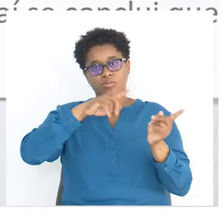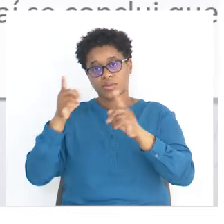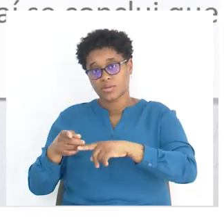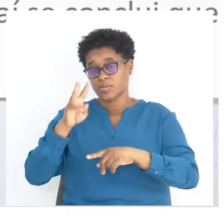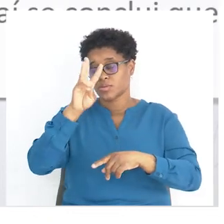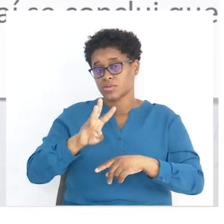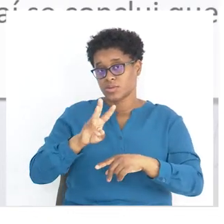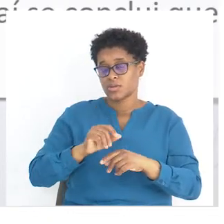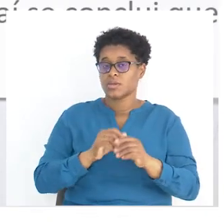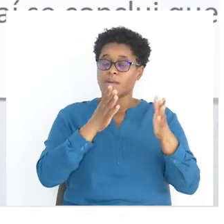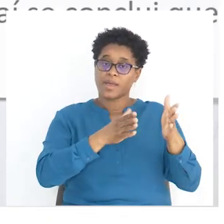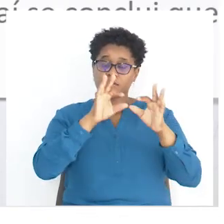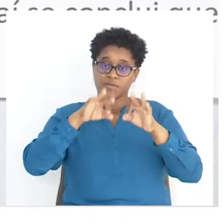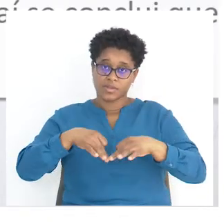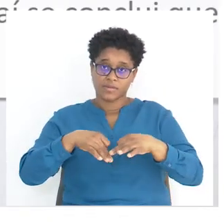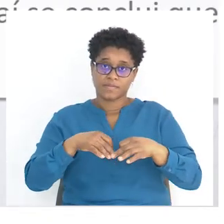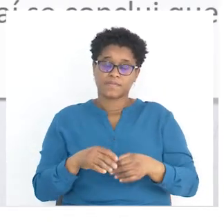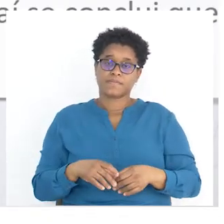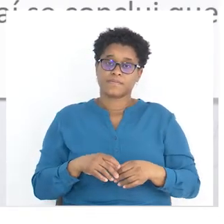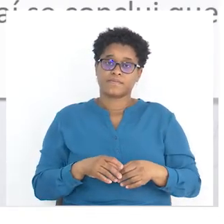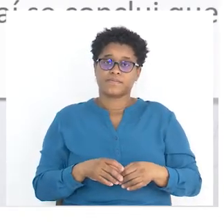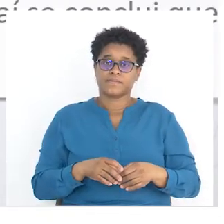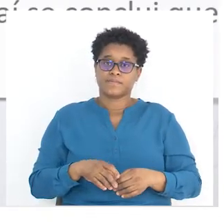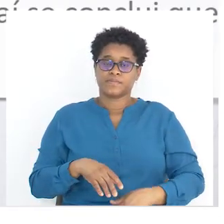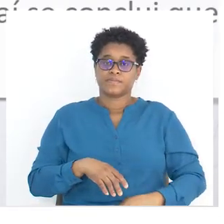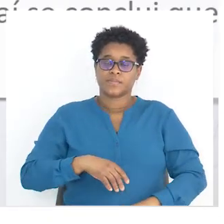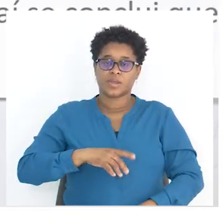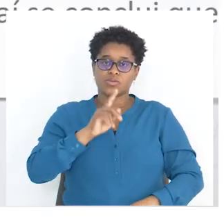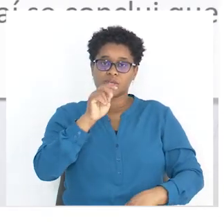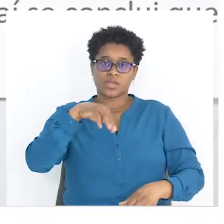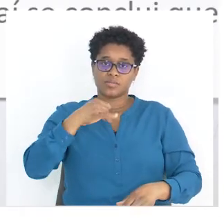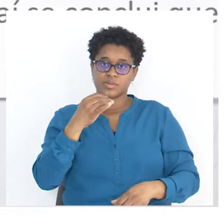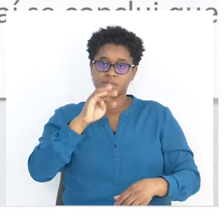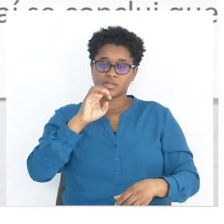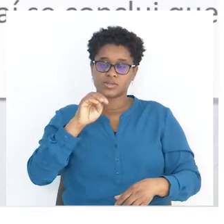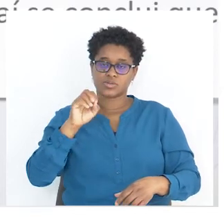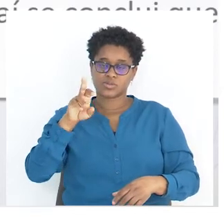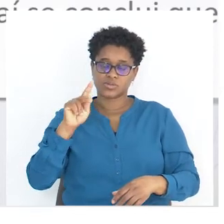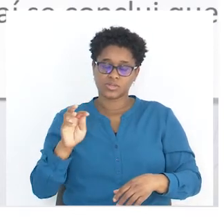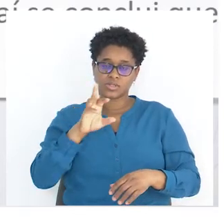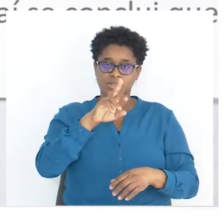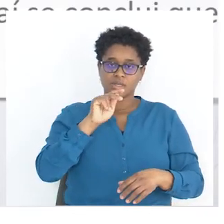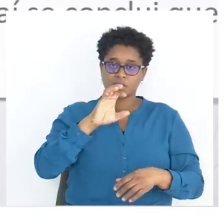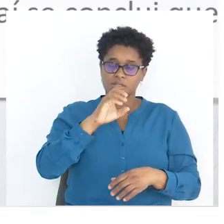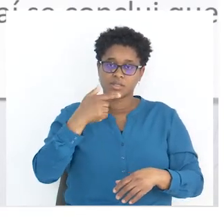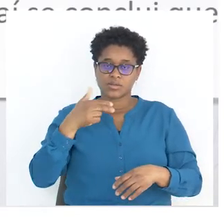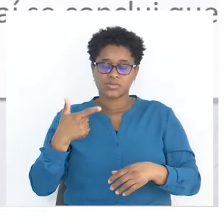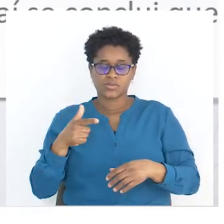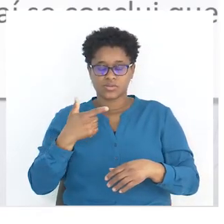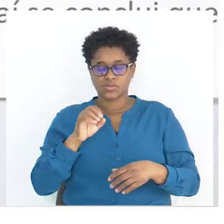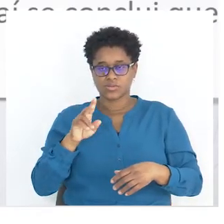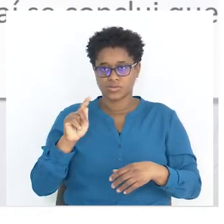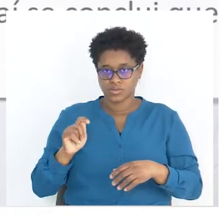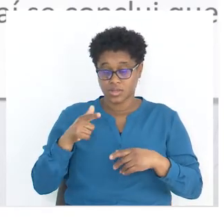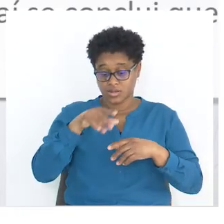parágrafo, que é a parte final. Alterações nos neurotransmissores podem conduzir à depressão,